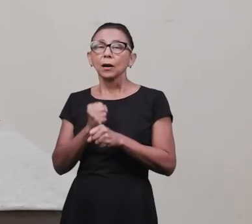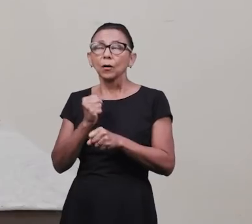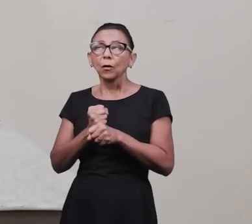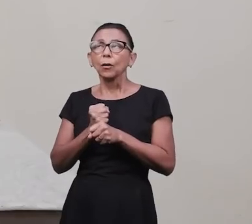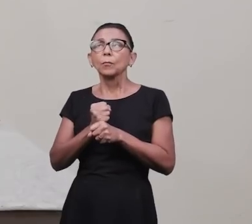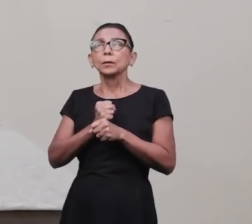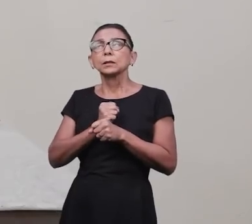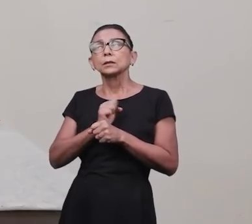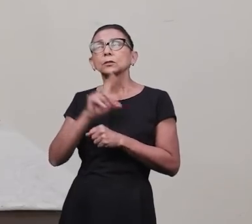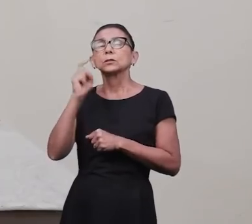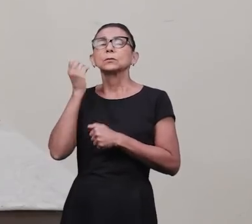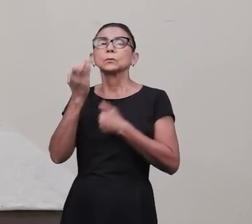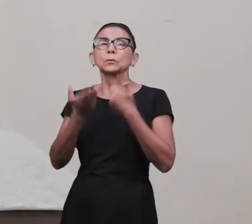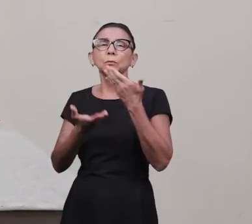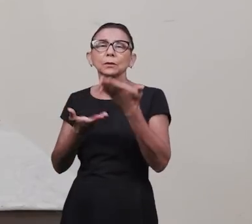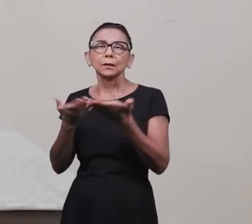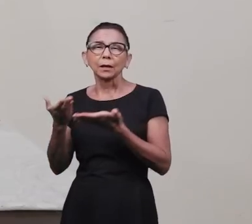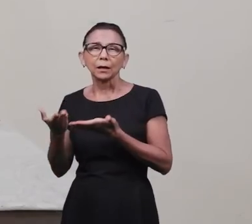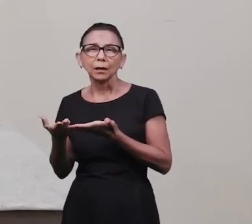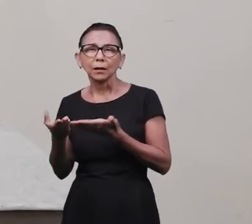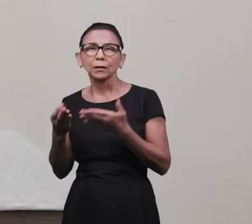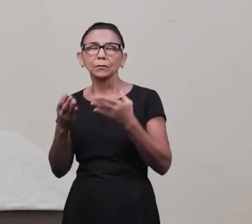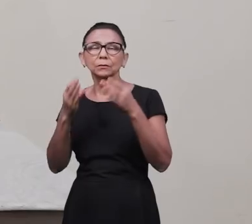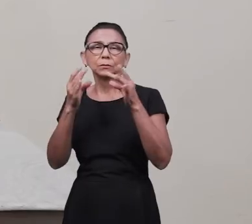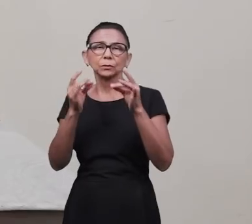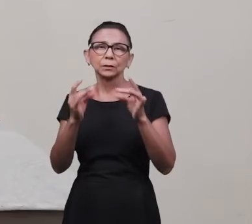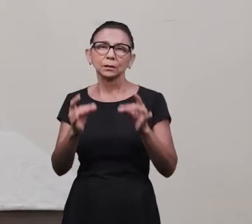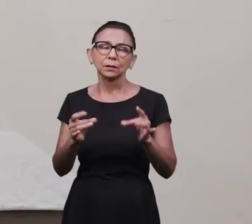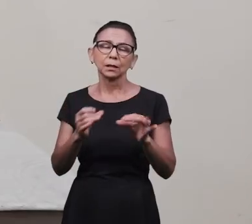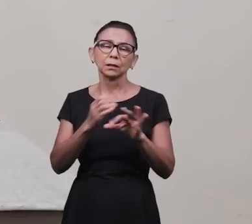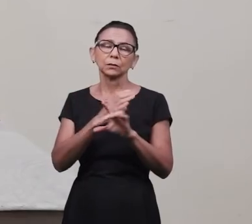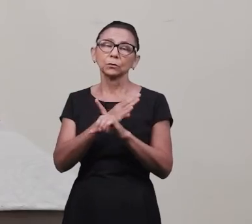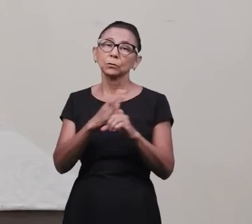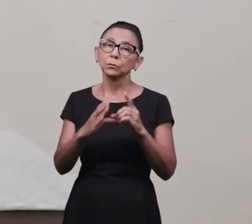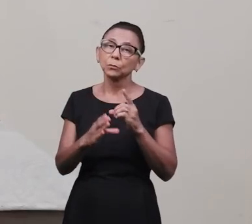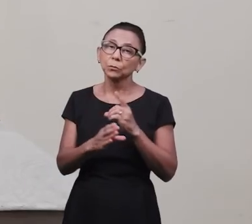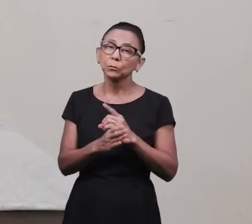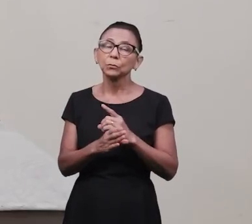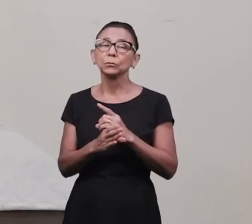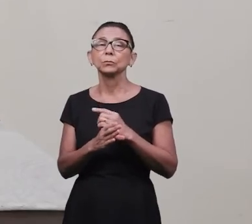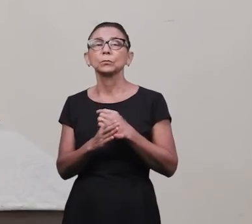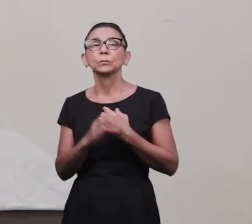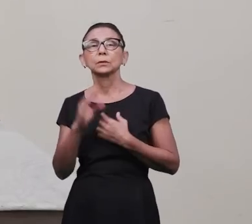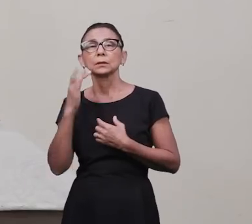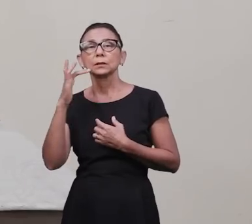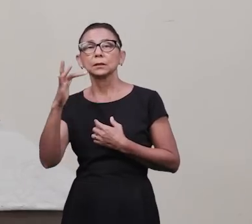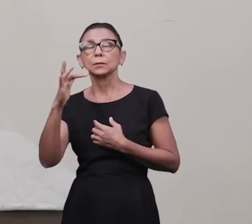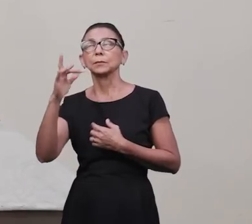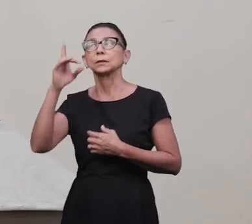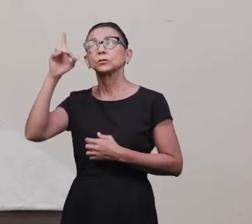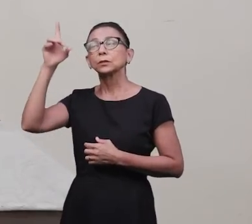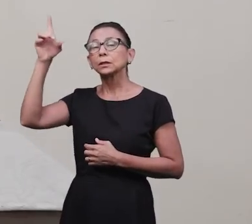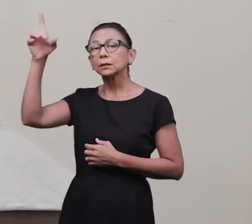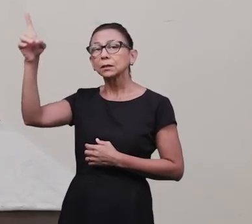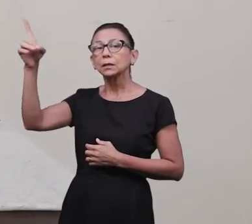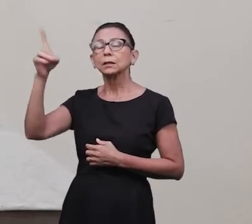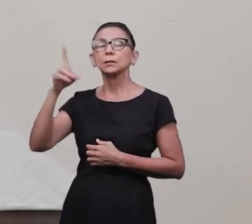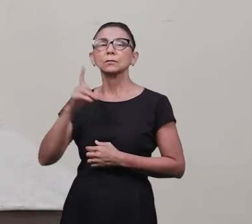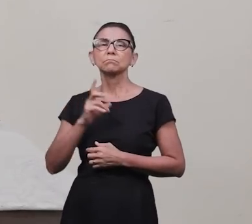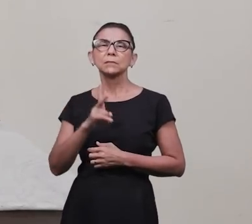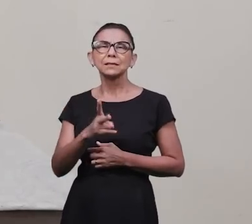a Deus, que buscou ali nos seus dias de governo fazer aquilo que glorifica o nome do